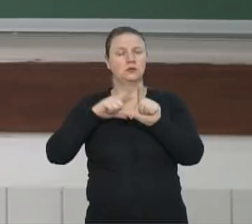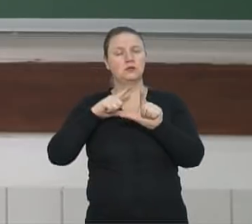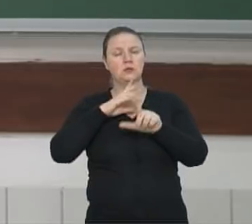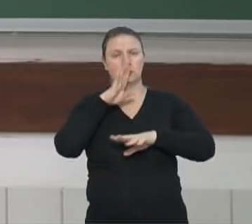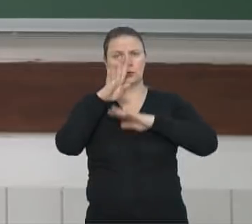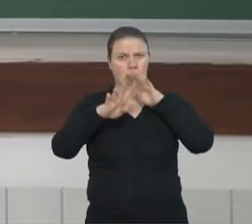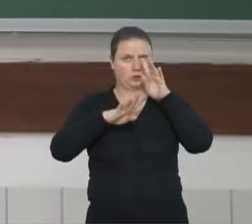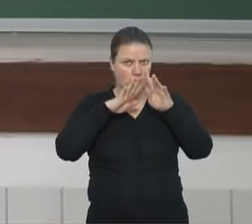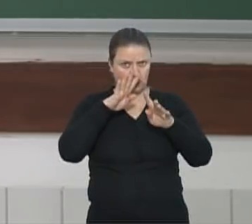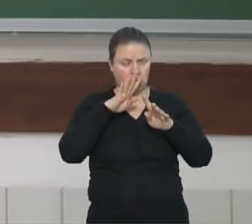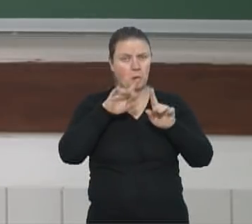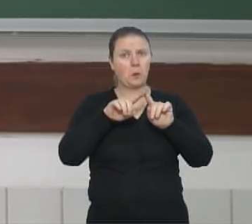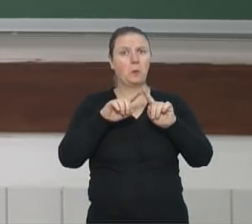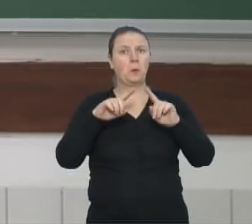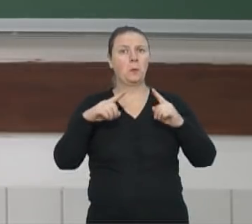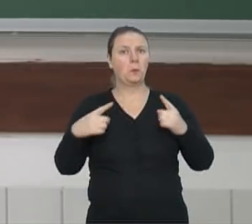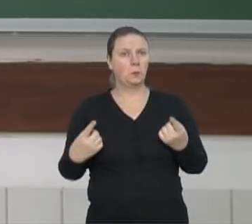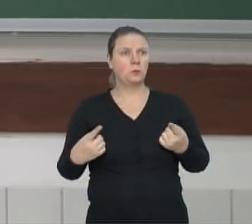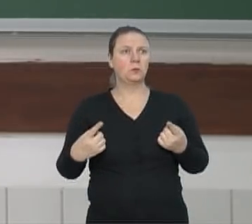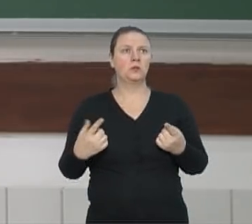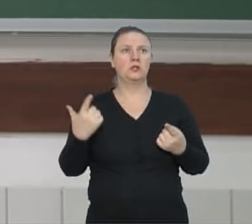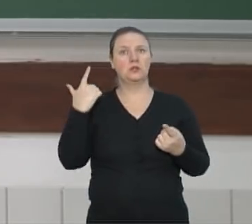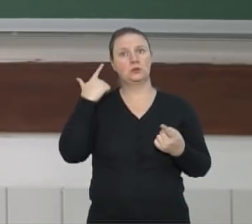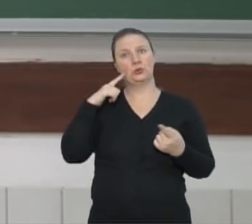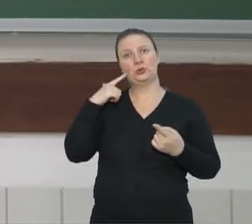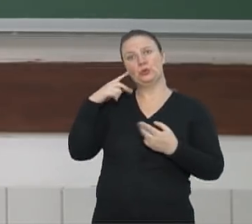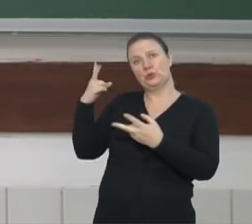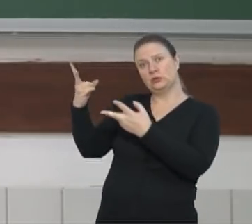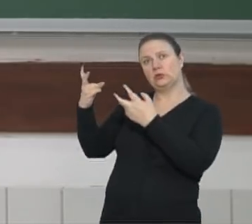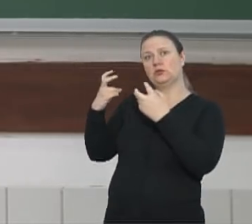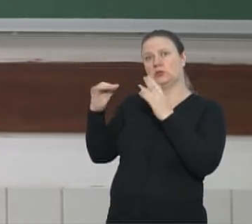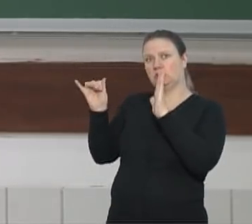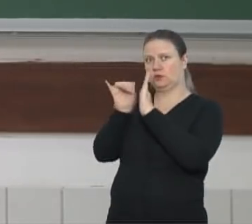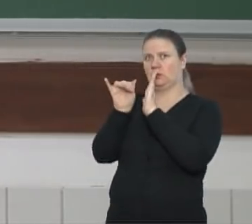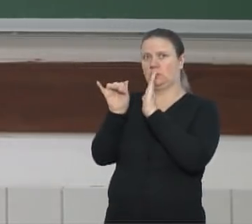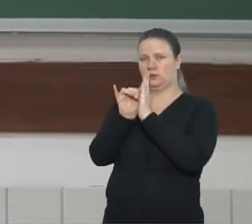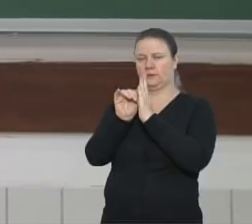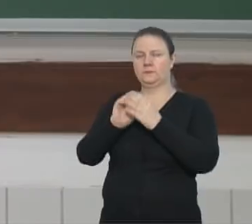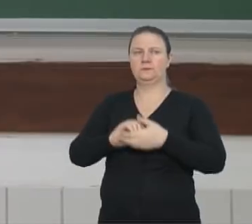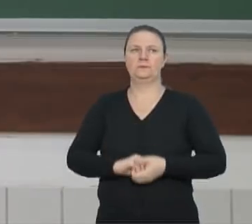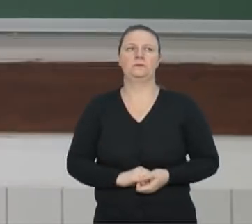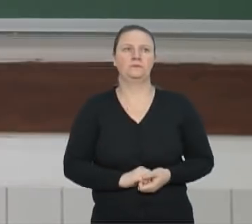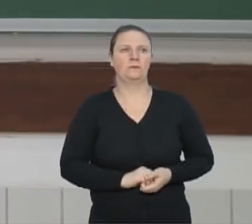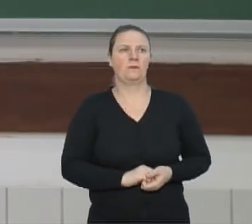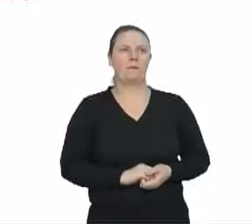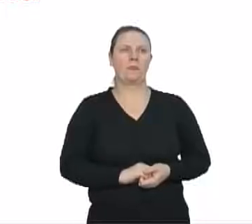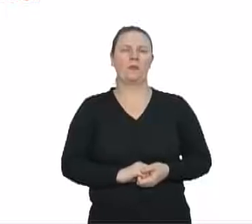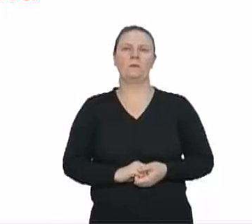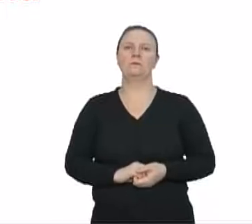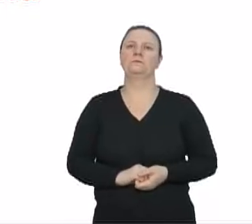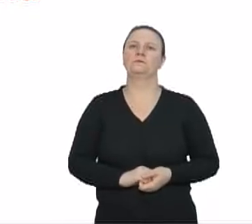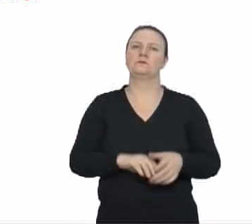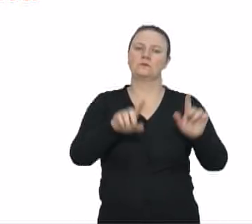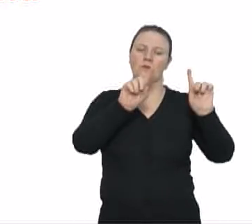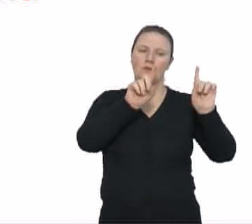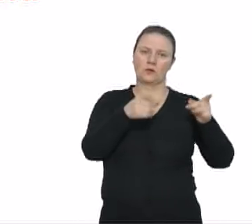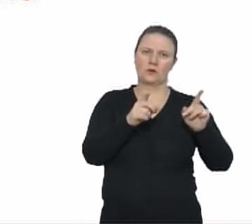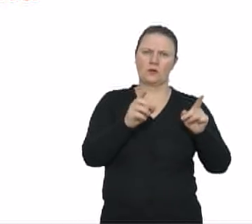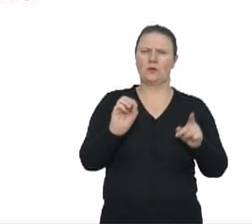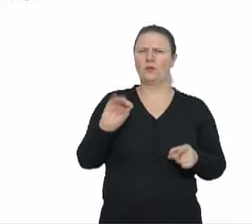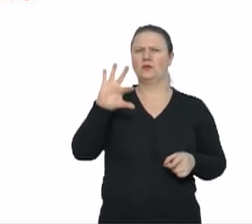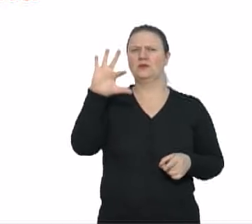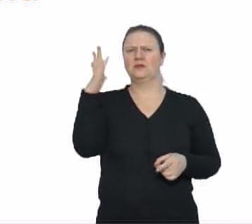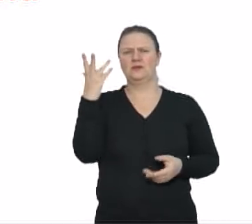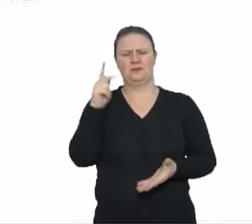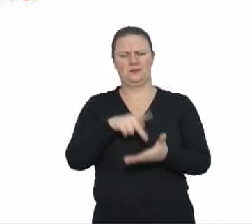ali, mas, né, a gente consegue ali o entretenimento. Informar sobre um fato ocorrido, também não,